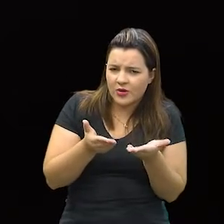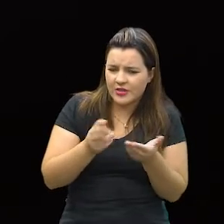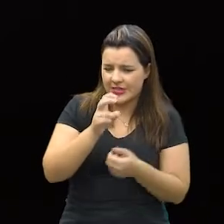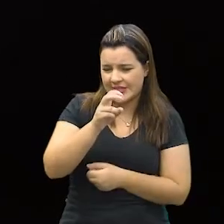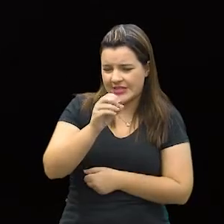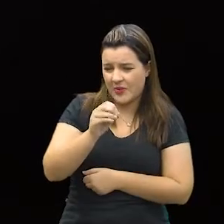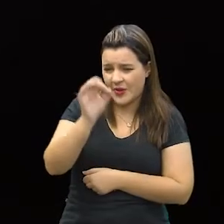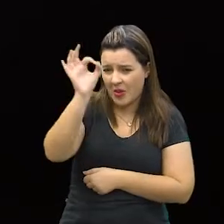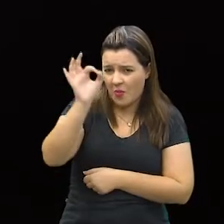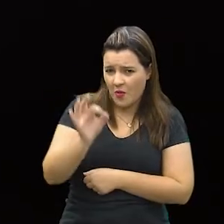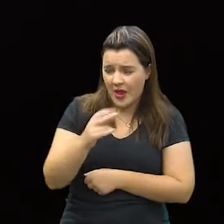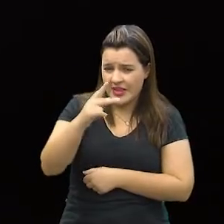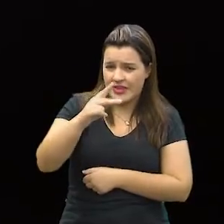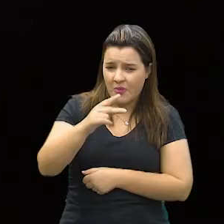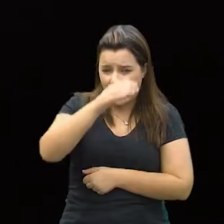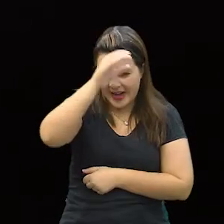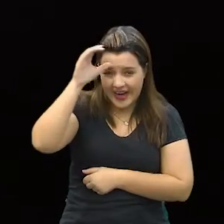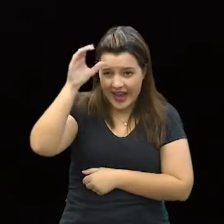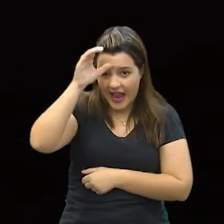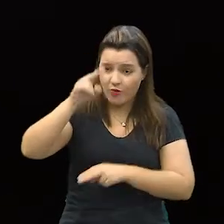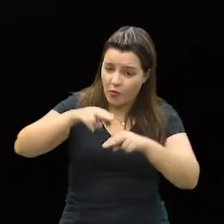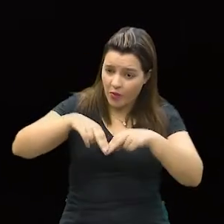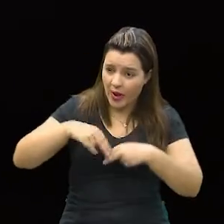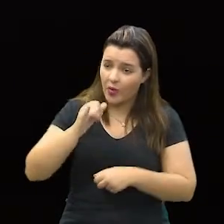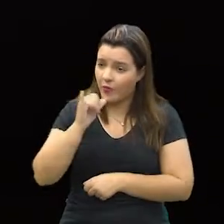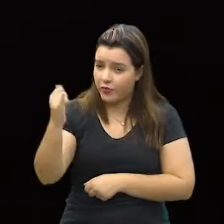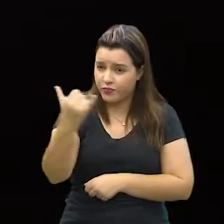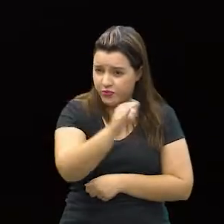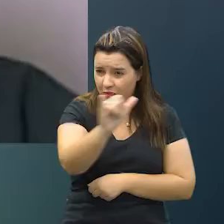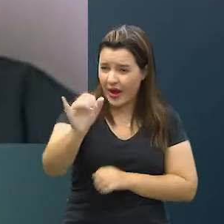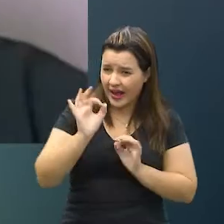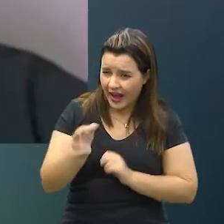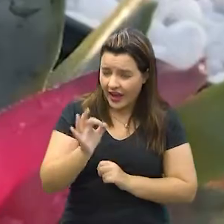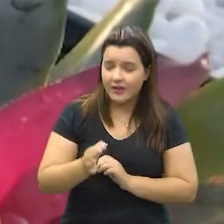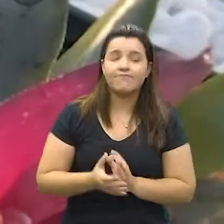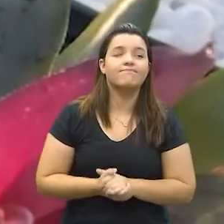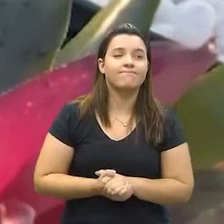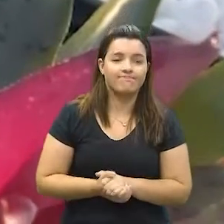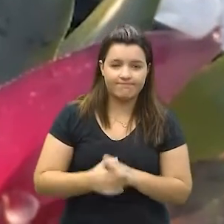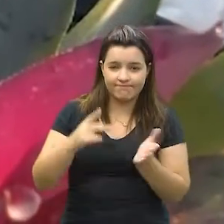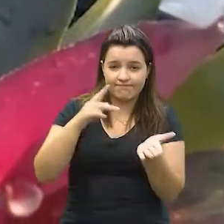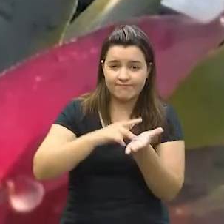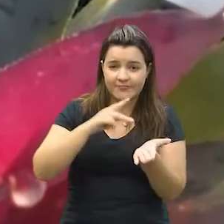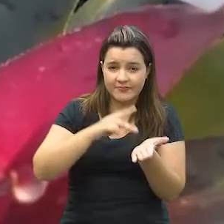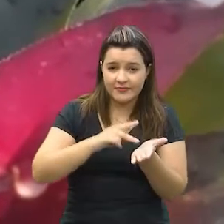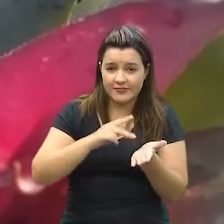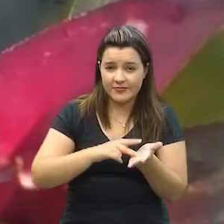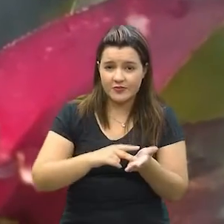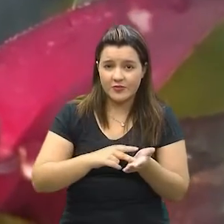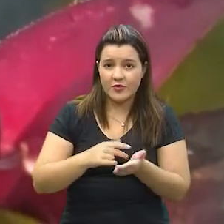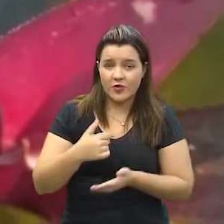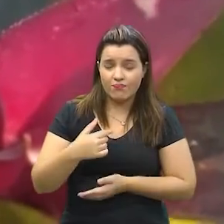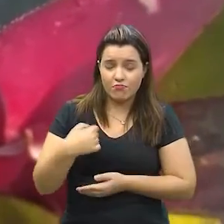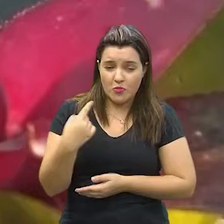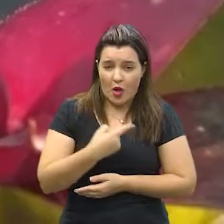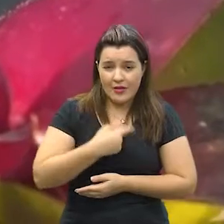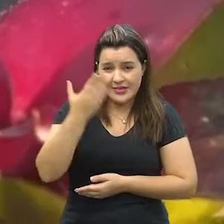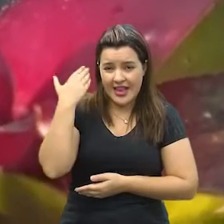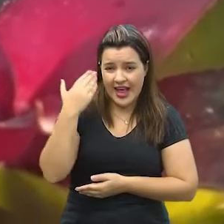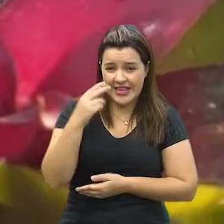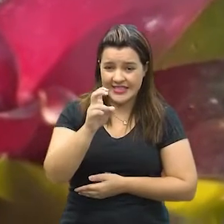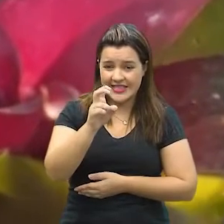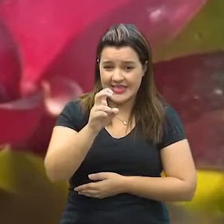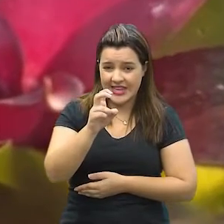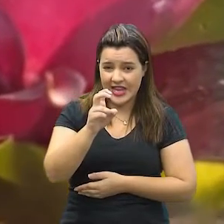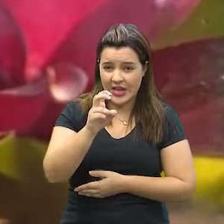de 50% do seu negócio? Com certeza. Mirna, a gente começou com 5 condomínios,